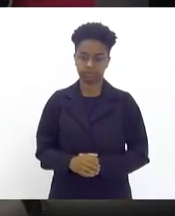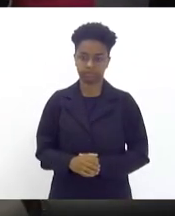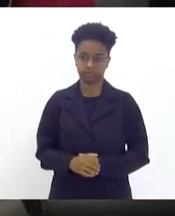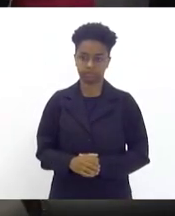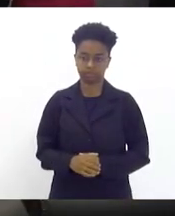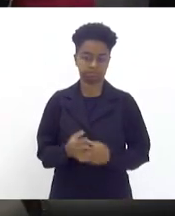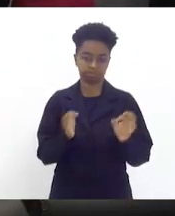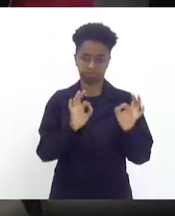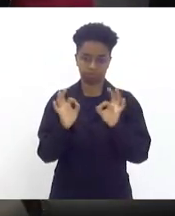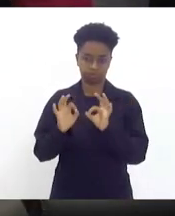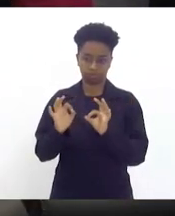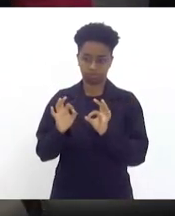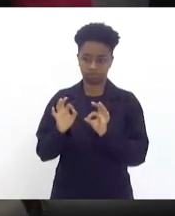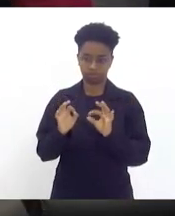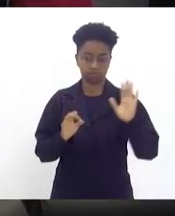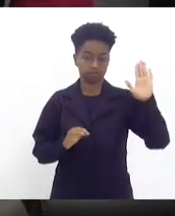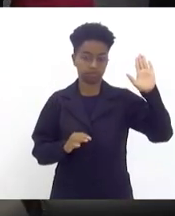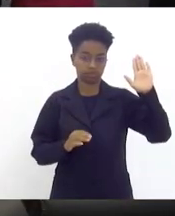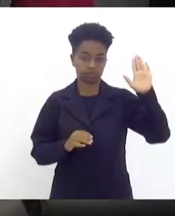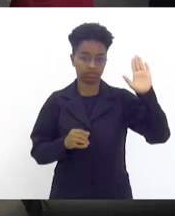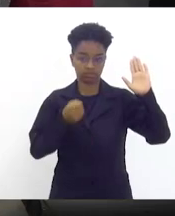nada mais havendo